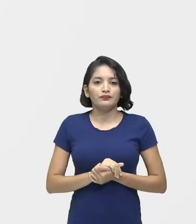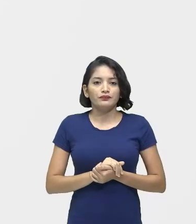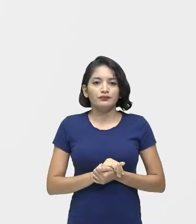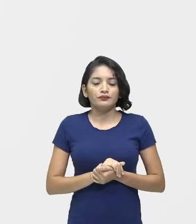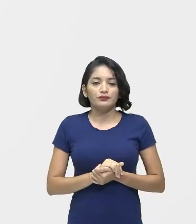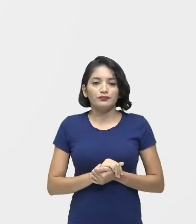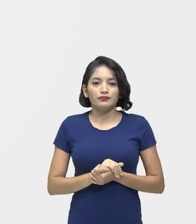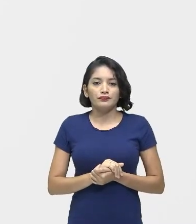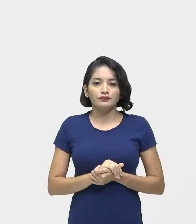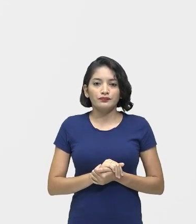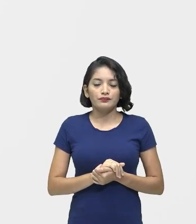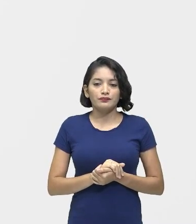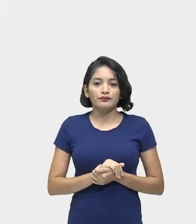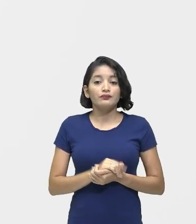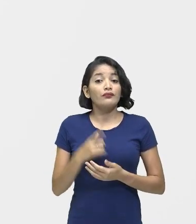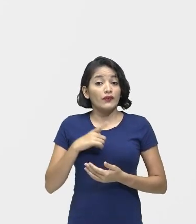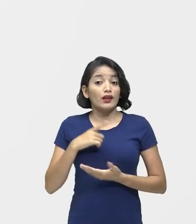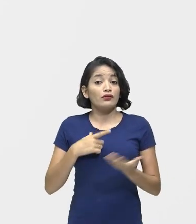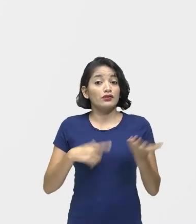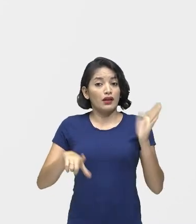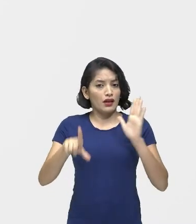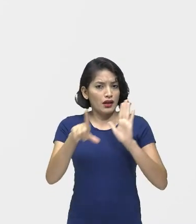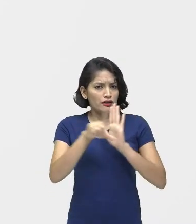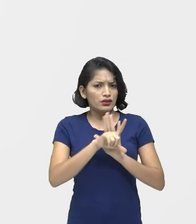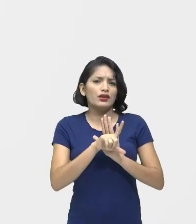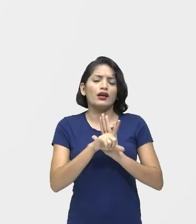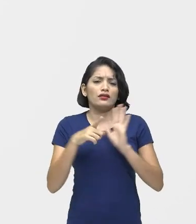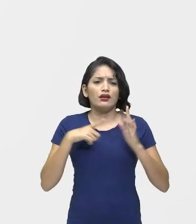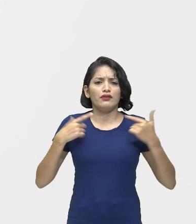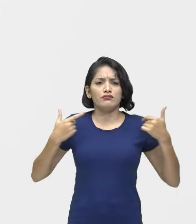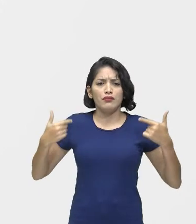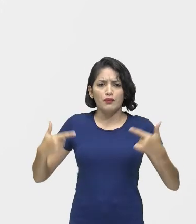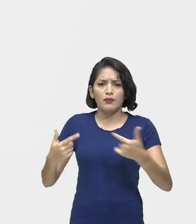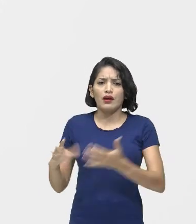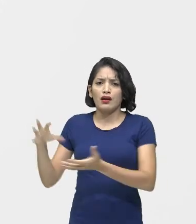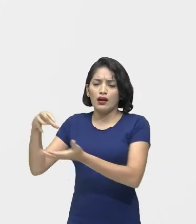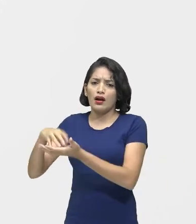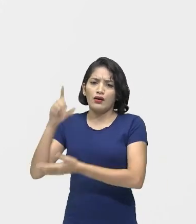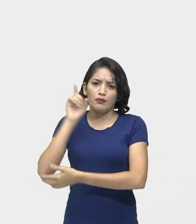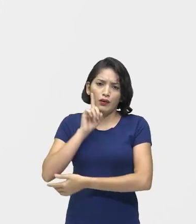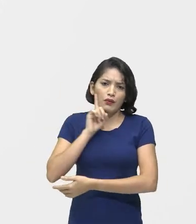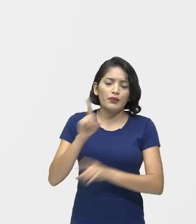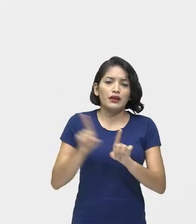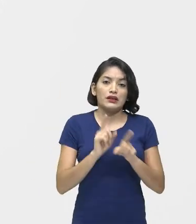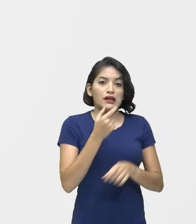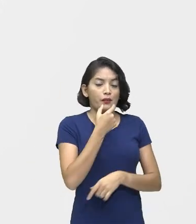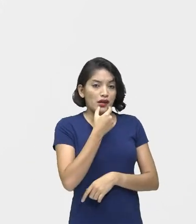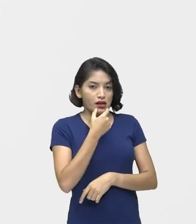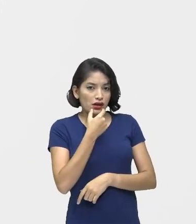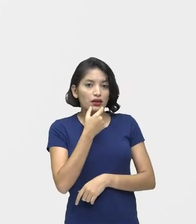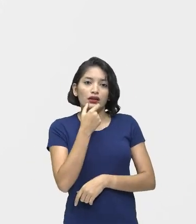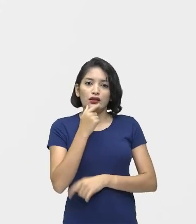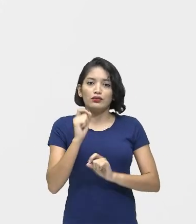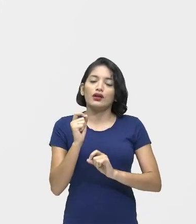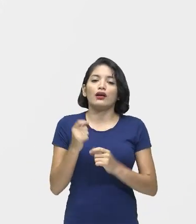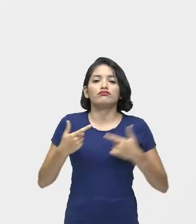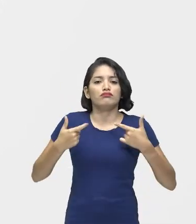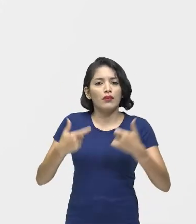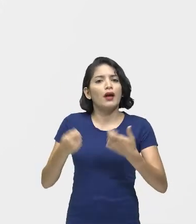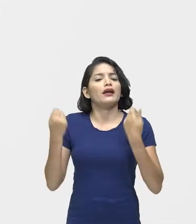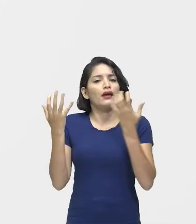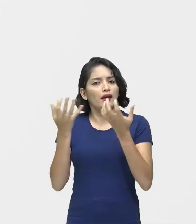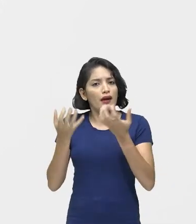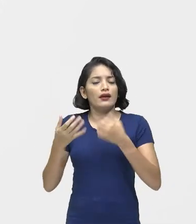aí, leis britânicas acirraram as divergências entre colônias americanos e a coroa inglesa provocando a luta pela